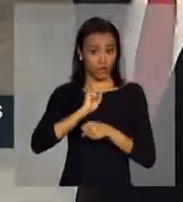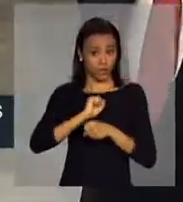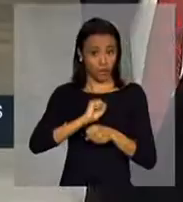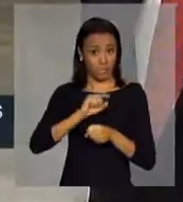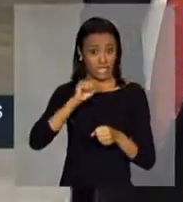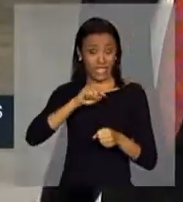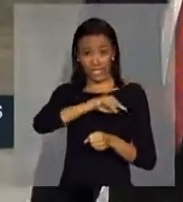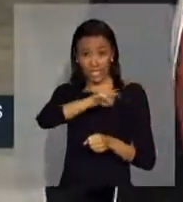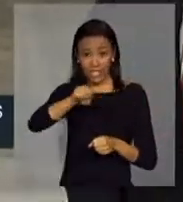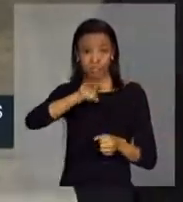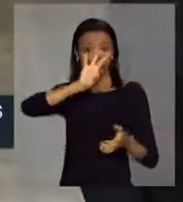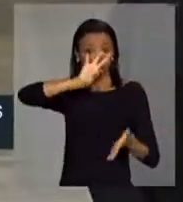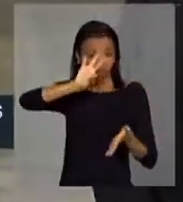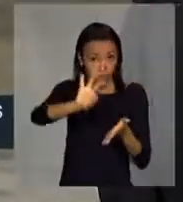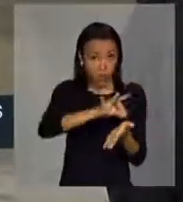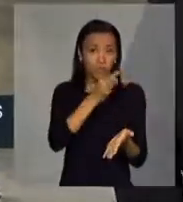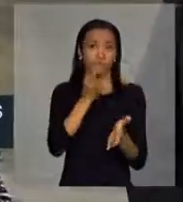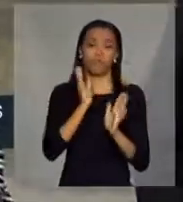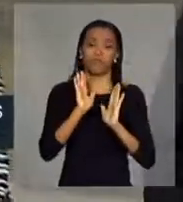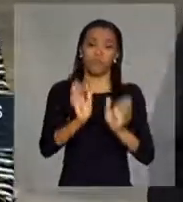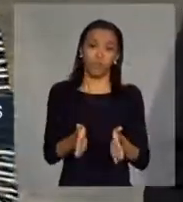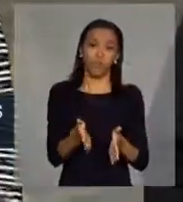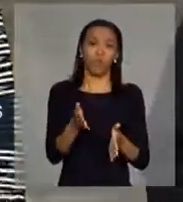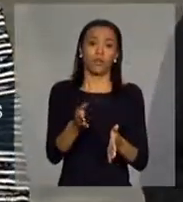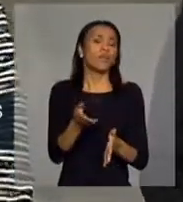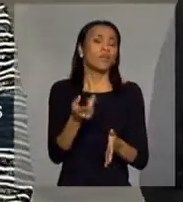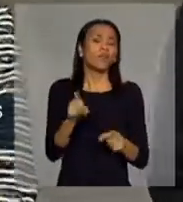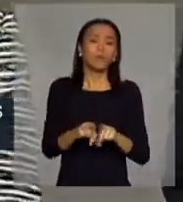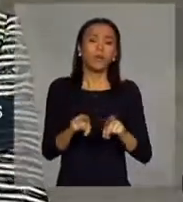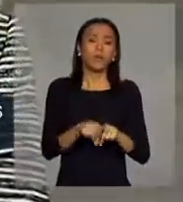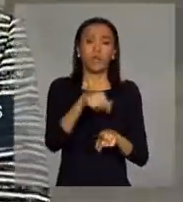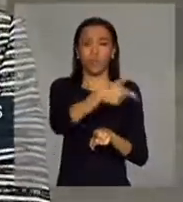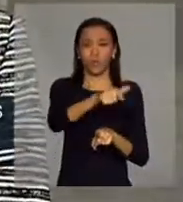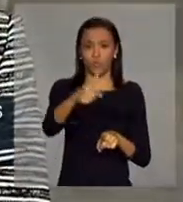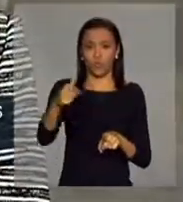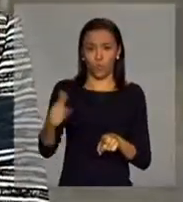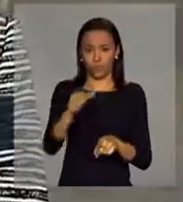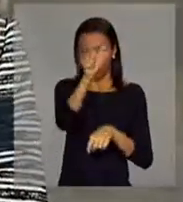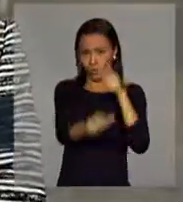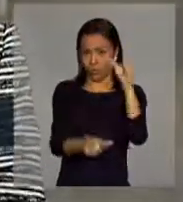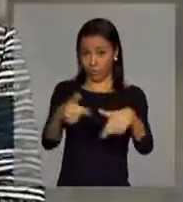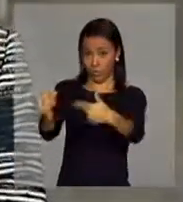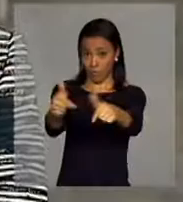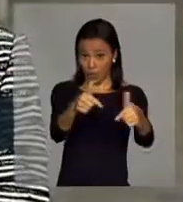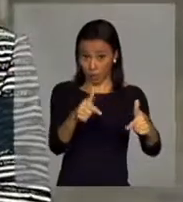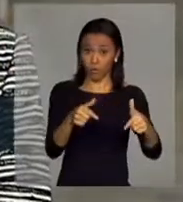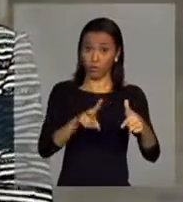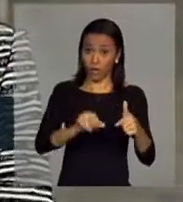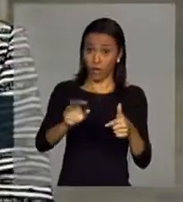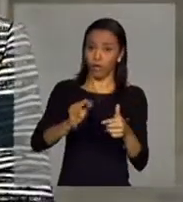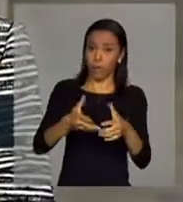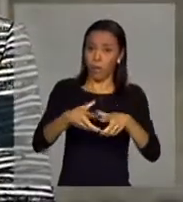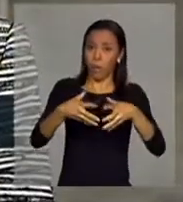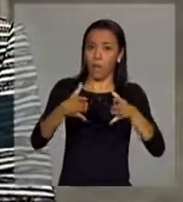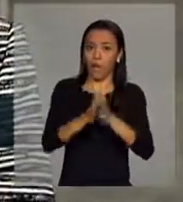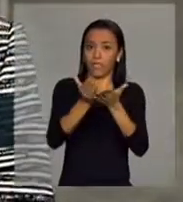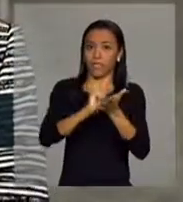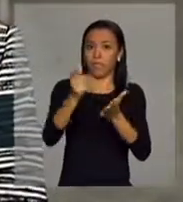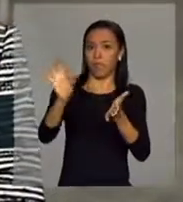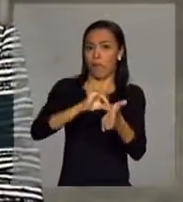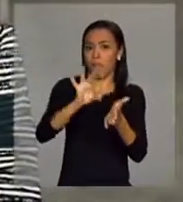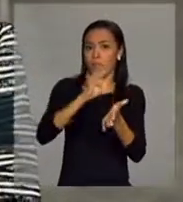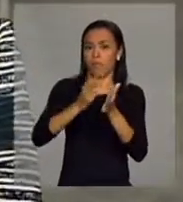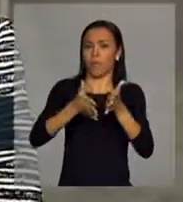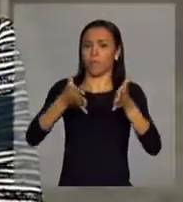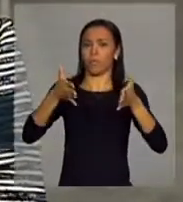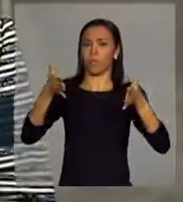já temos na formalidade e quantos outros trabalhadores serão formalizados. Estamos apostando que isso cresça e dependerá